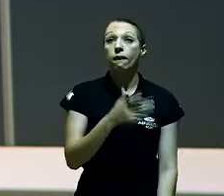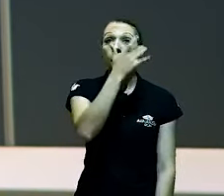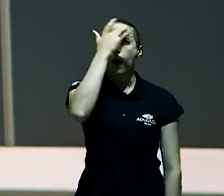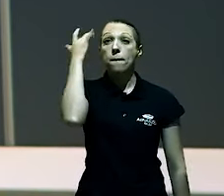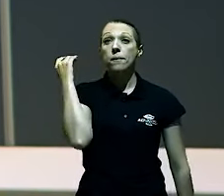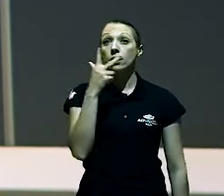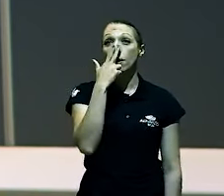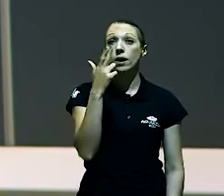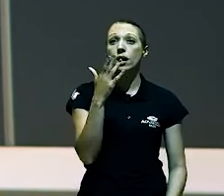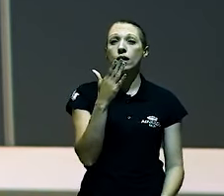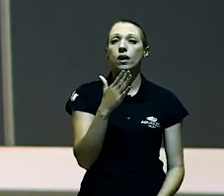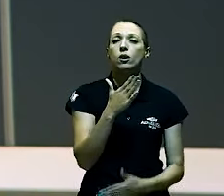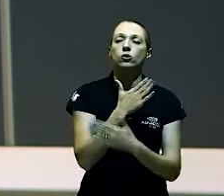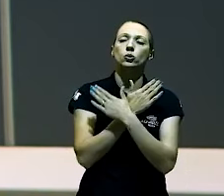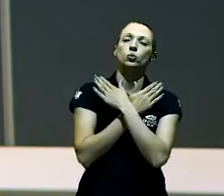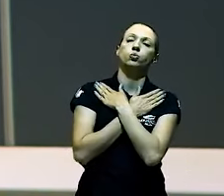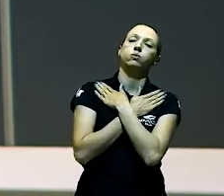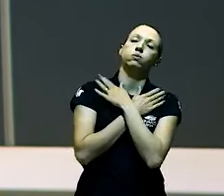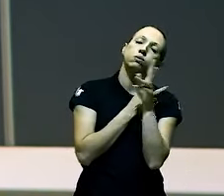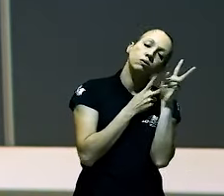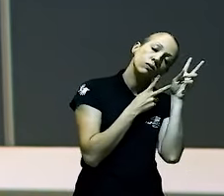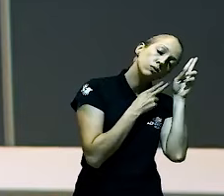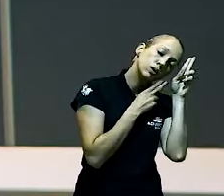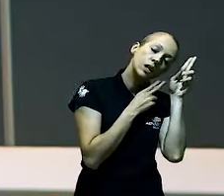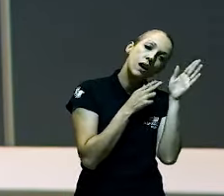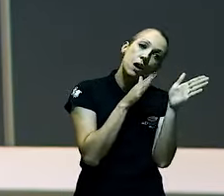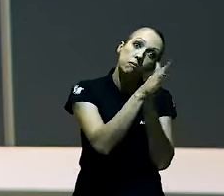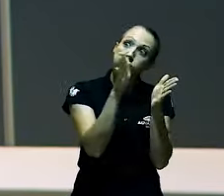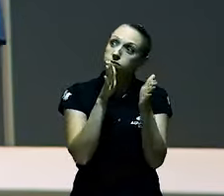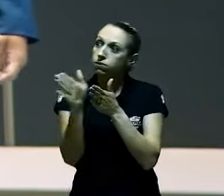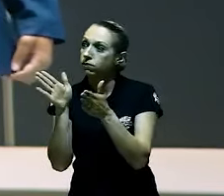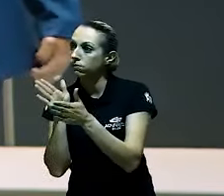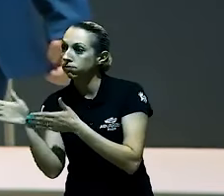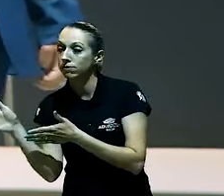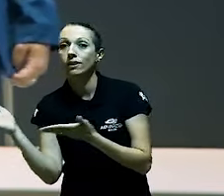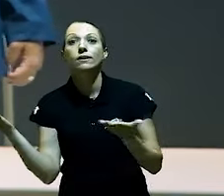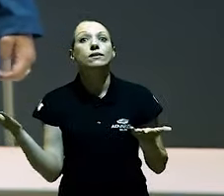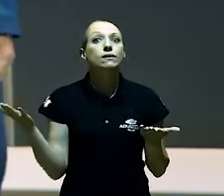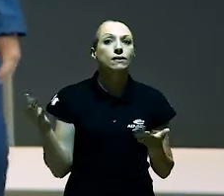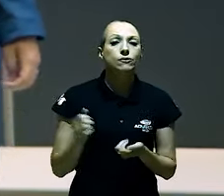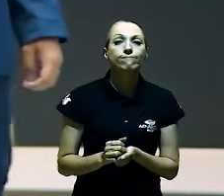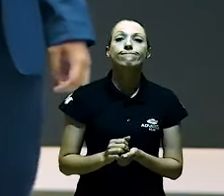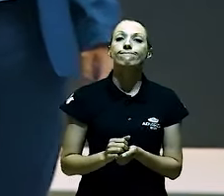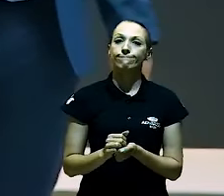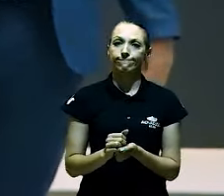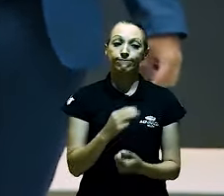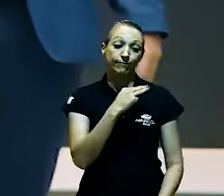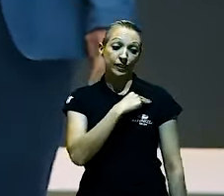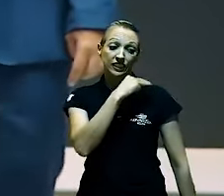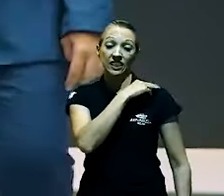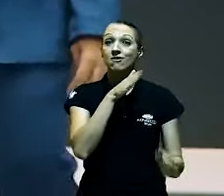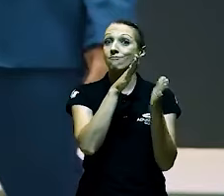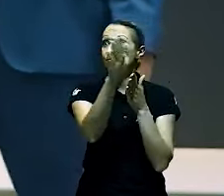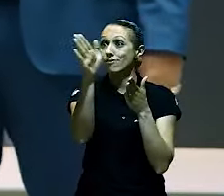porque fugiu tanto de Deus que está cansado. Tem gente que fugiu tanto de ministério, de chamada, que está cansado.